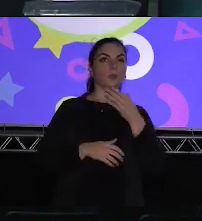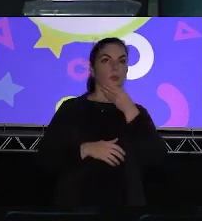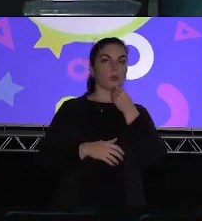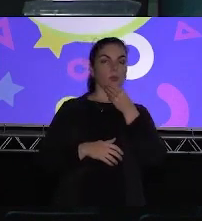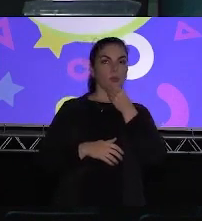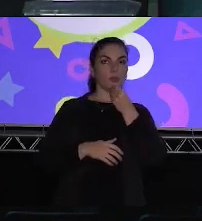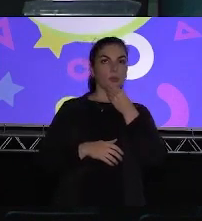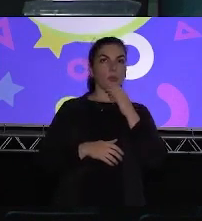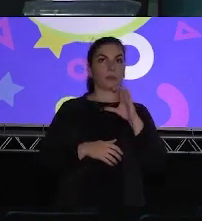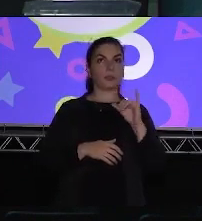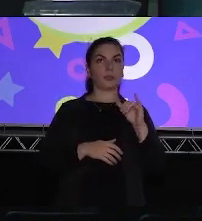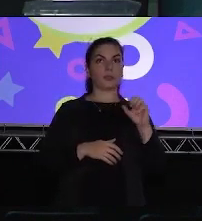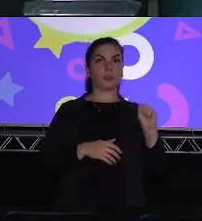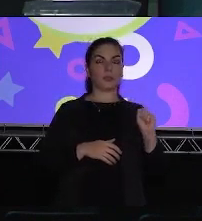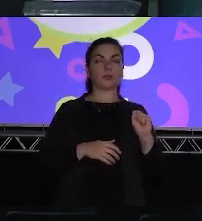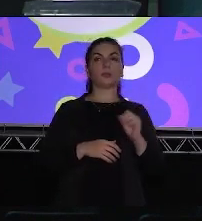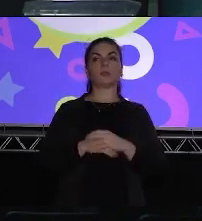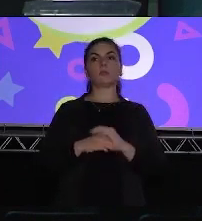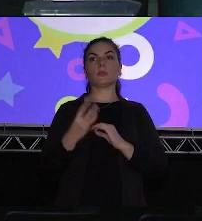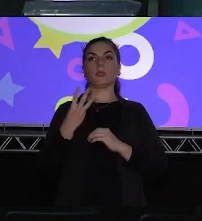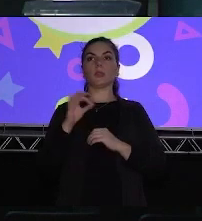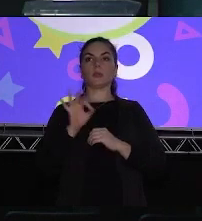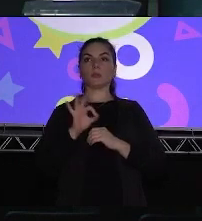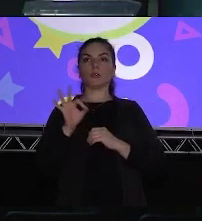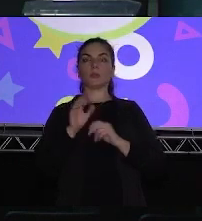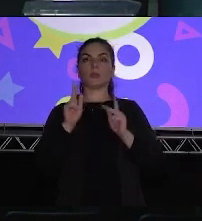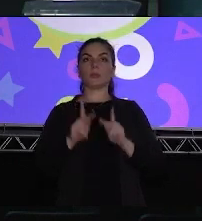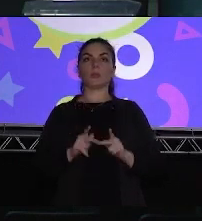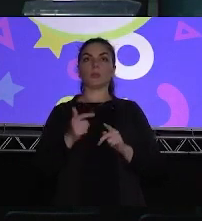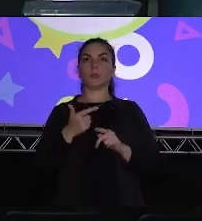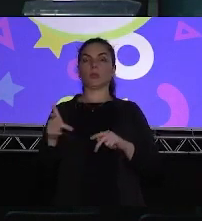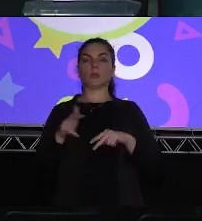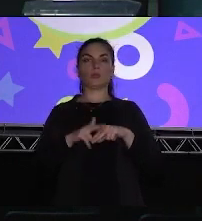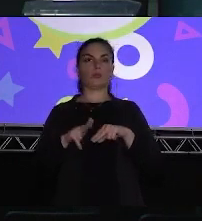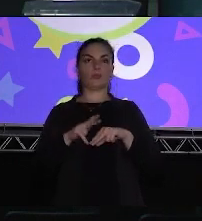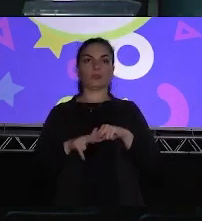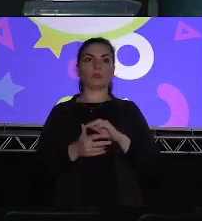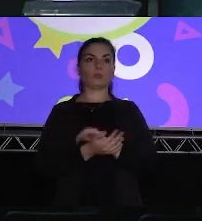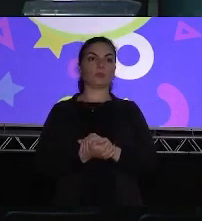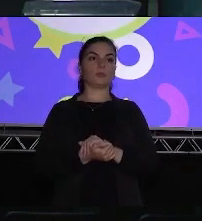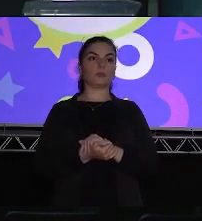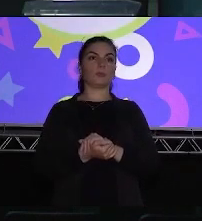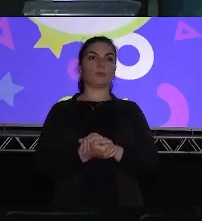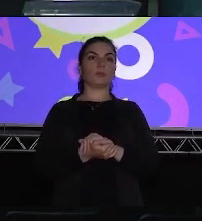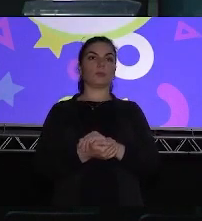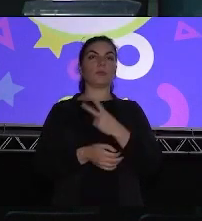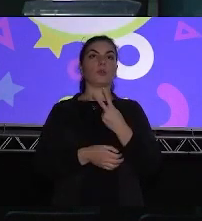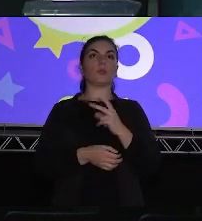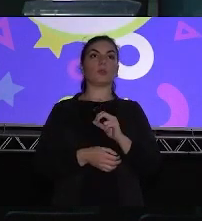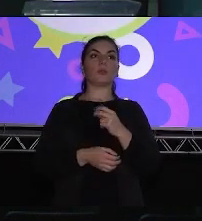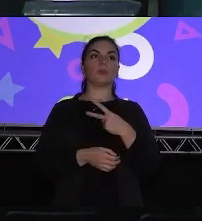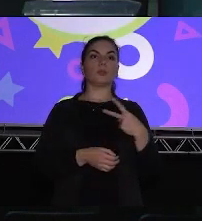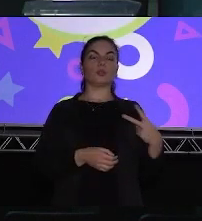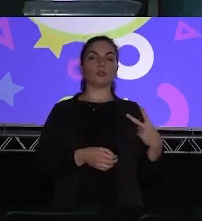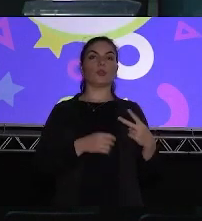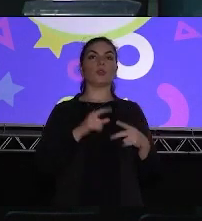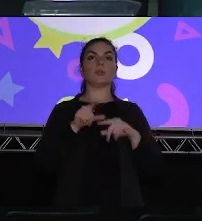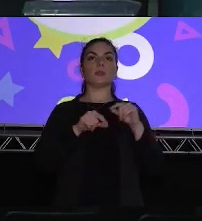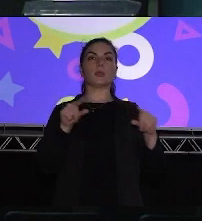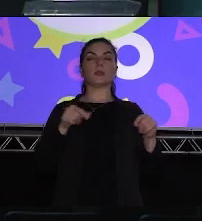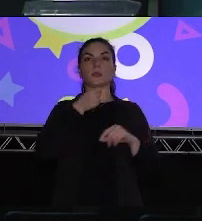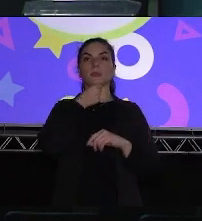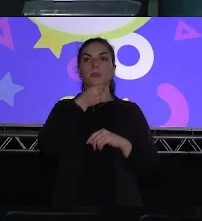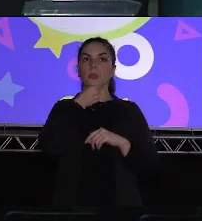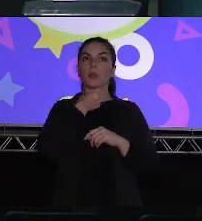homens cis, sendo que 3% eram pessoas não binárias. Em 2022, nosso processo seletivo atendeu